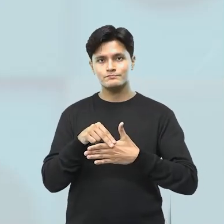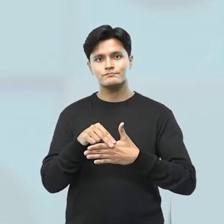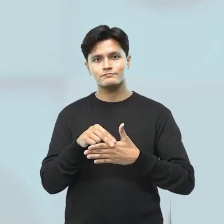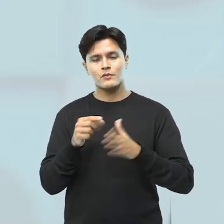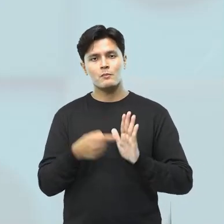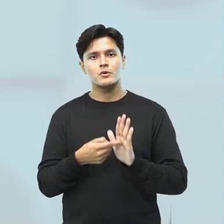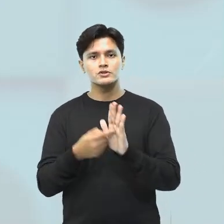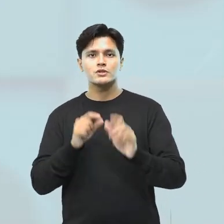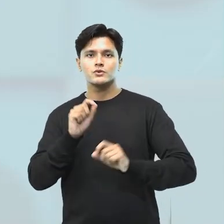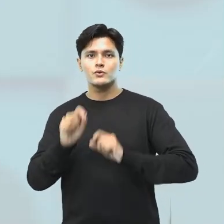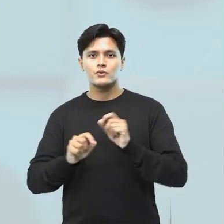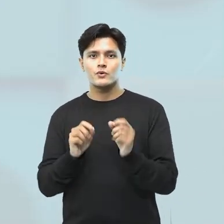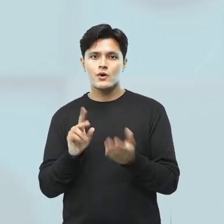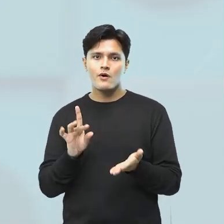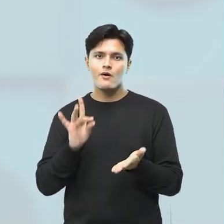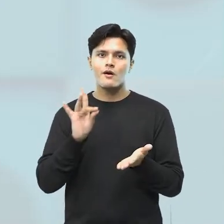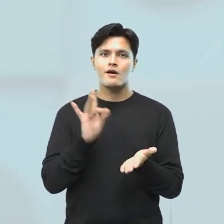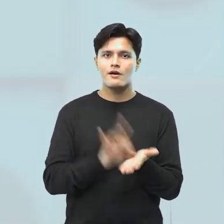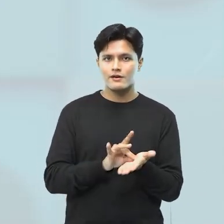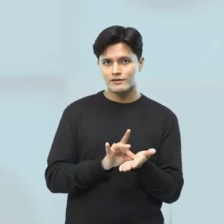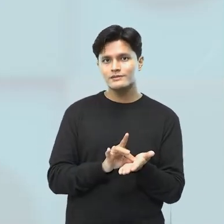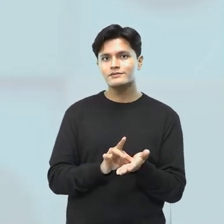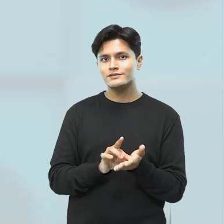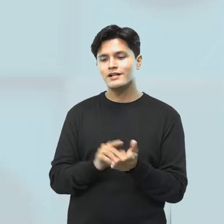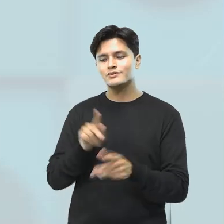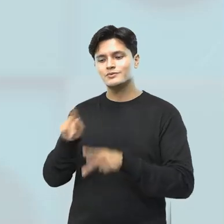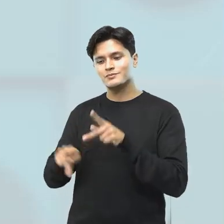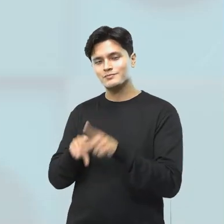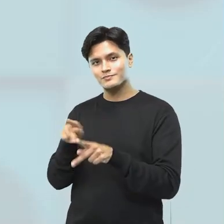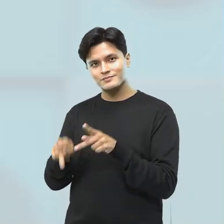a realidade desse povo,